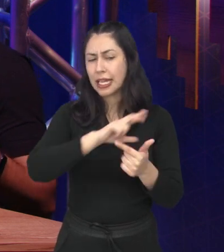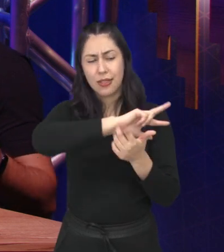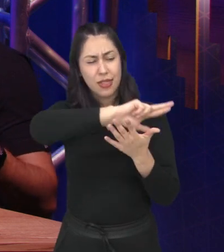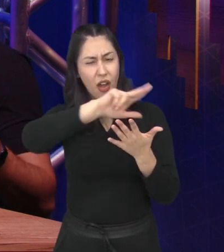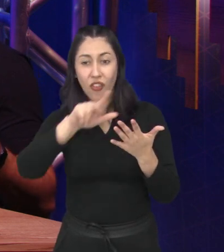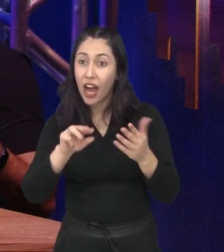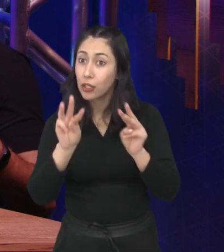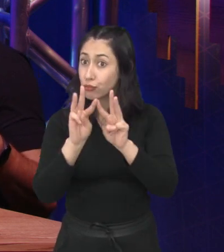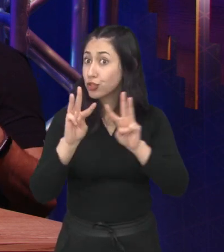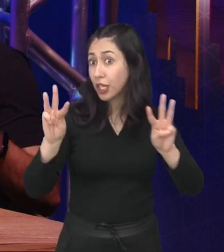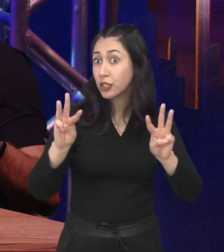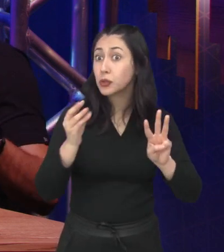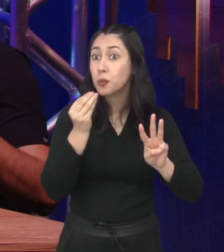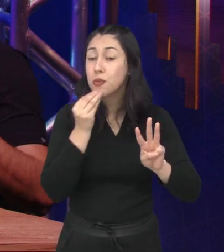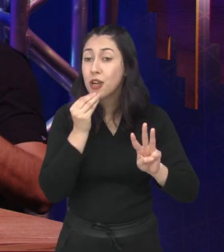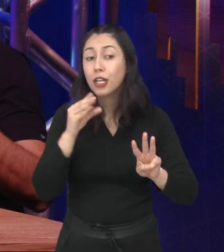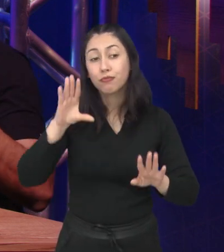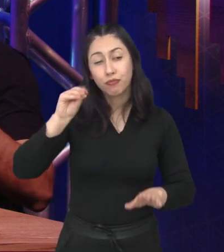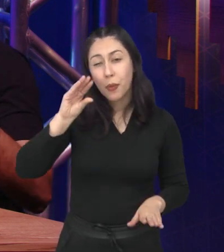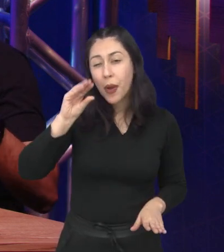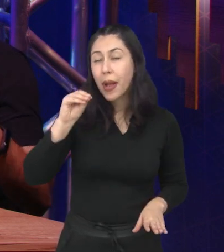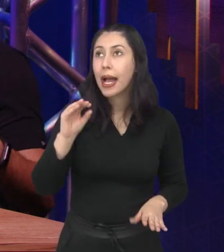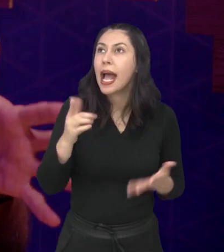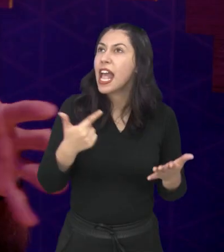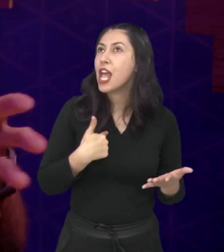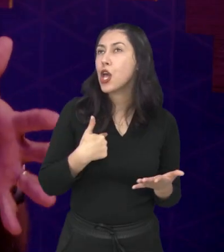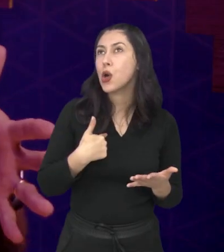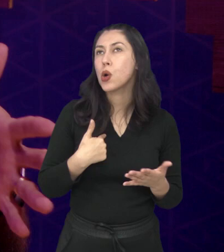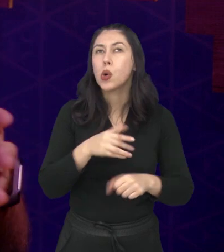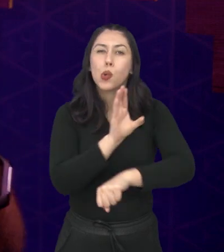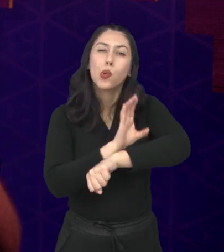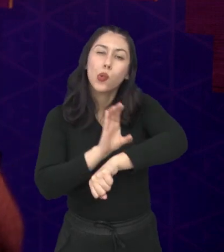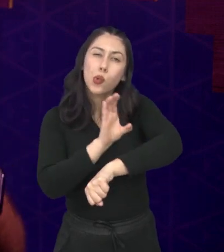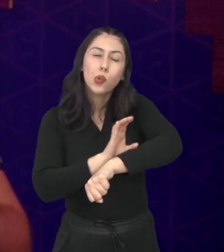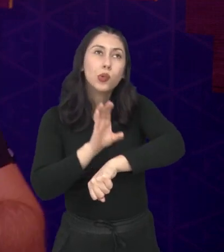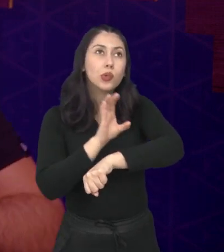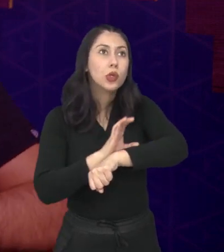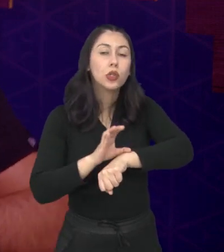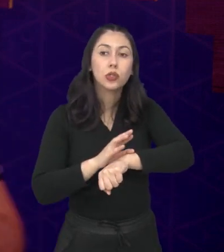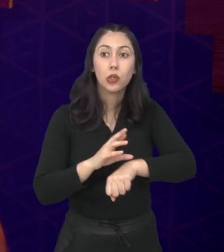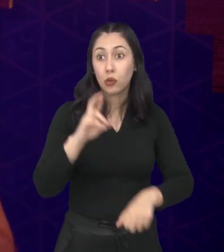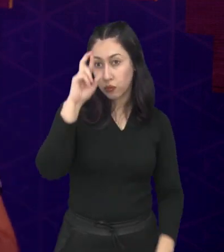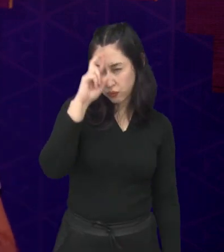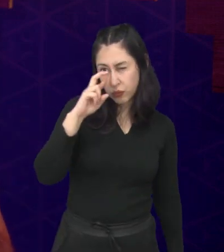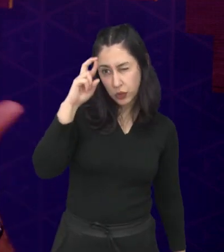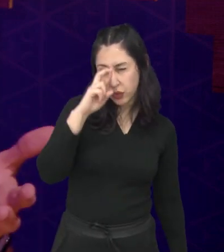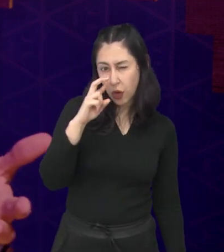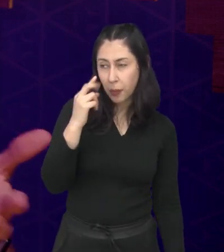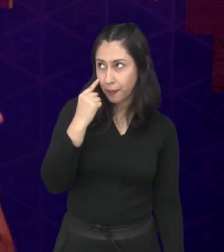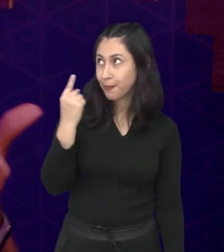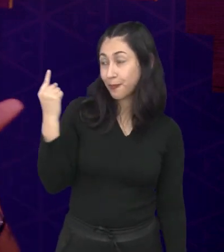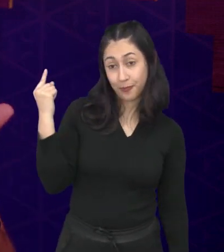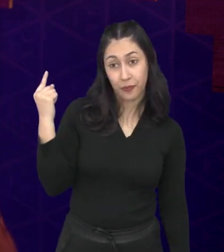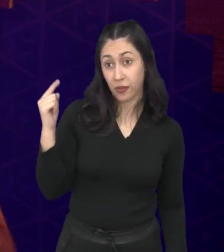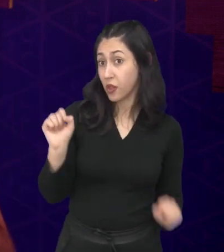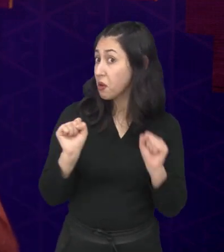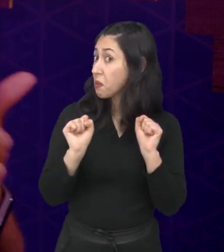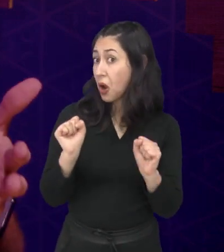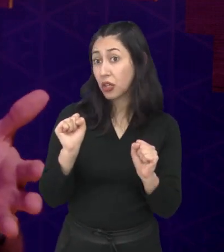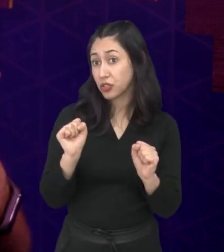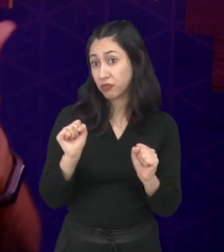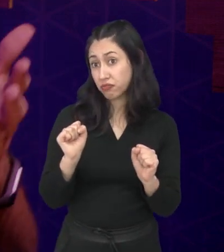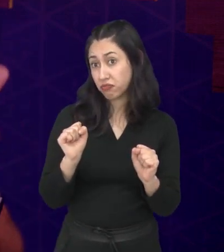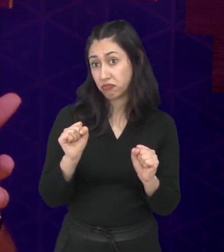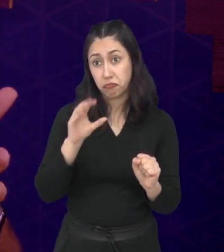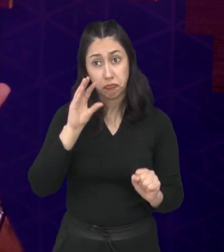de freela. Se você fez, tipo, eu fiz um cursinho profissionalizante ou um curso de Photoshop, você pode pegar e fazer